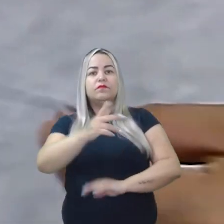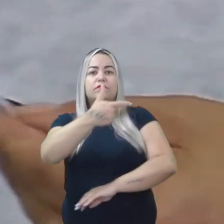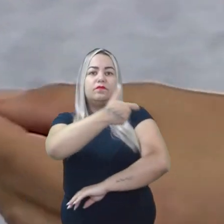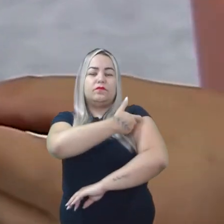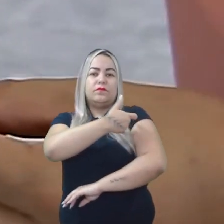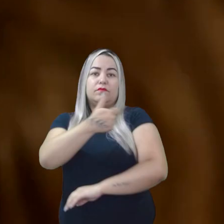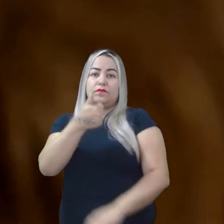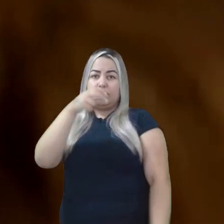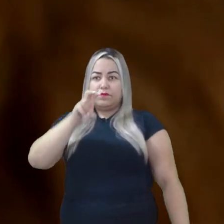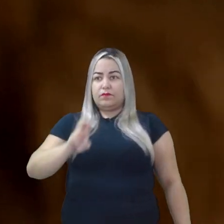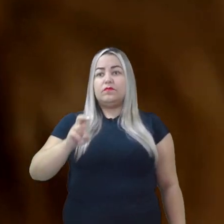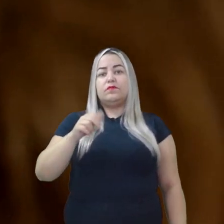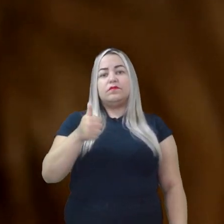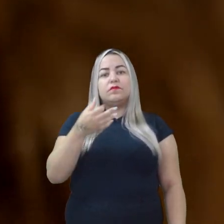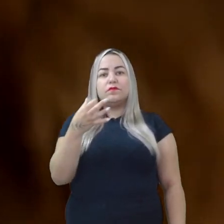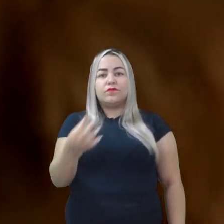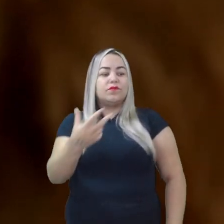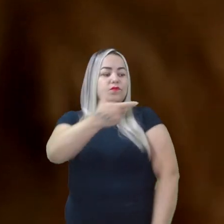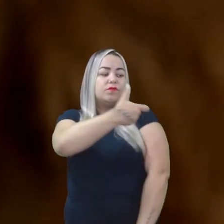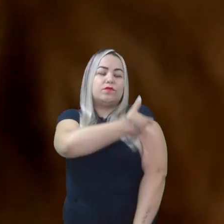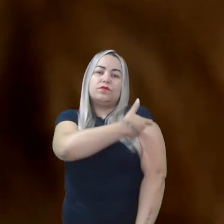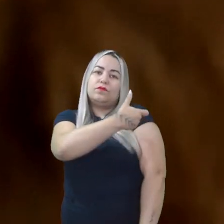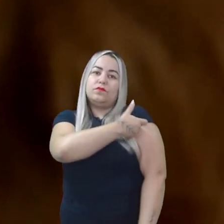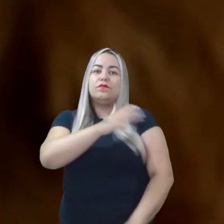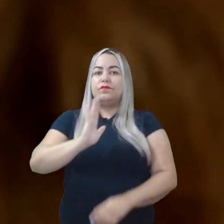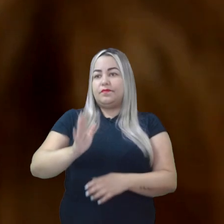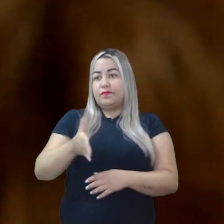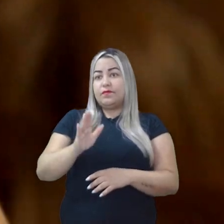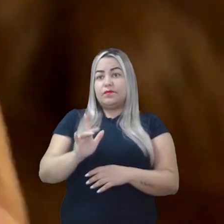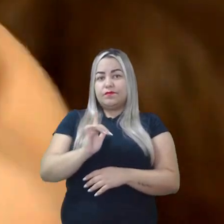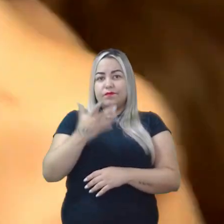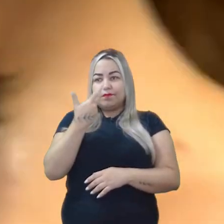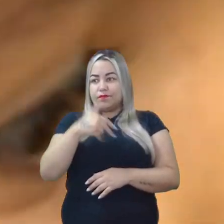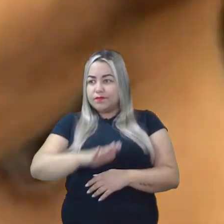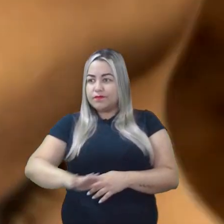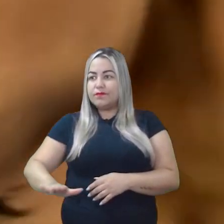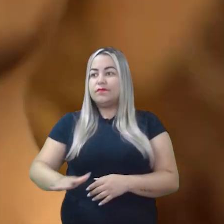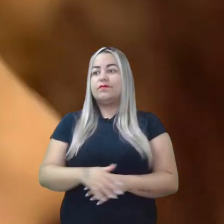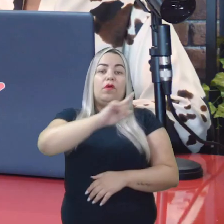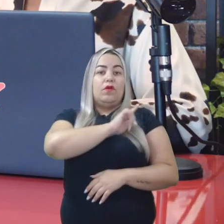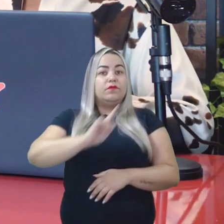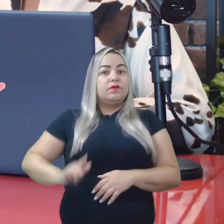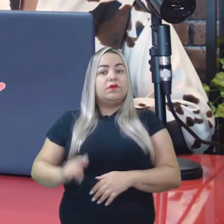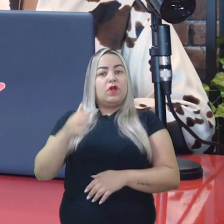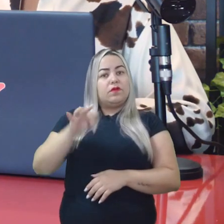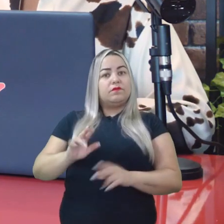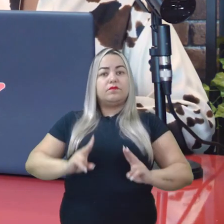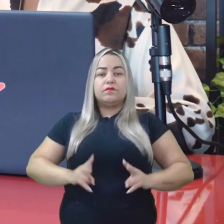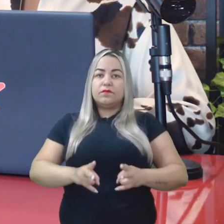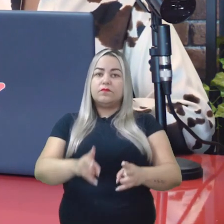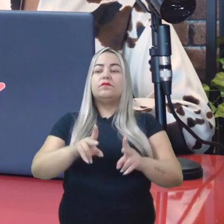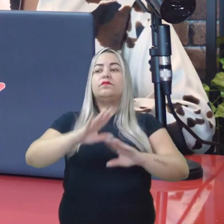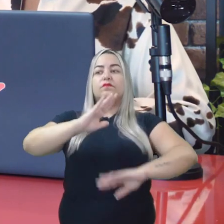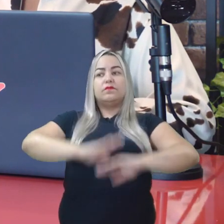havia registrado um aumento na cobertura vacinal de 15 das 16 vacinas do calendário infantil. O governo